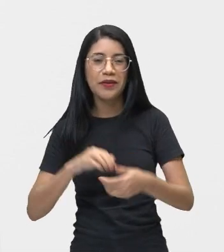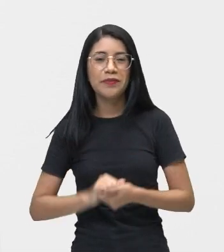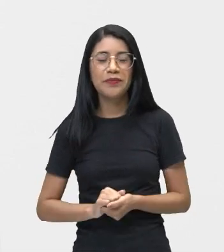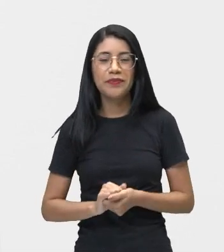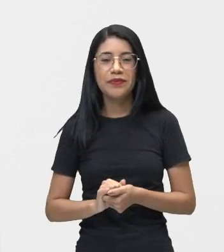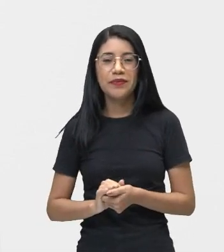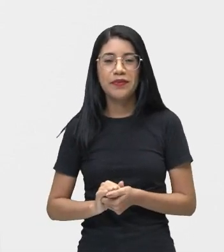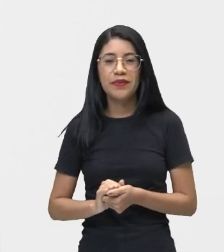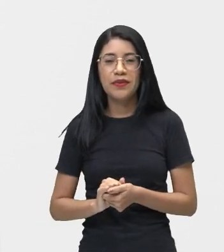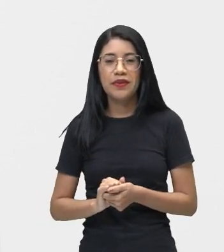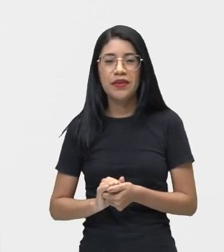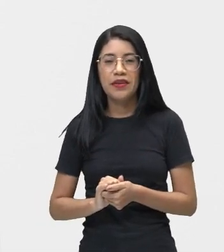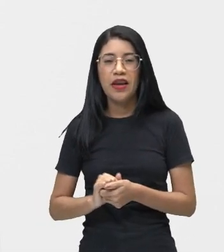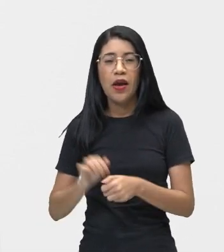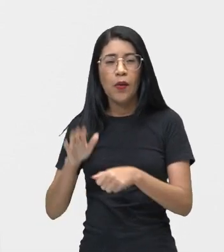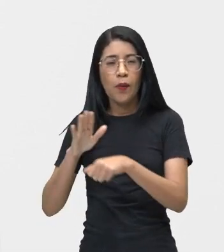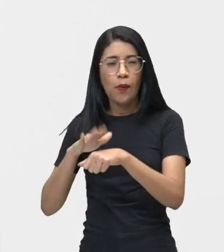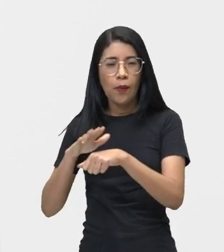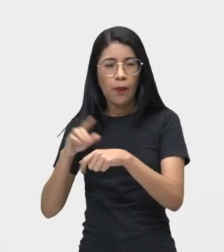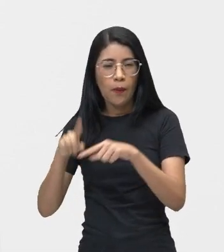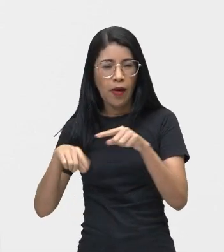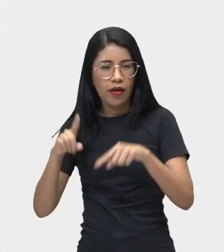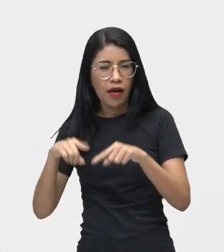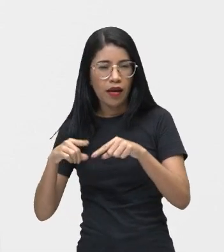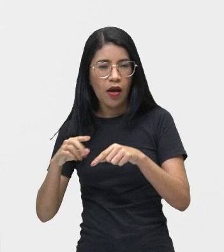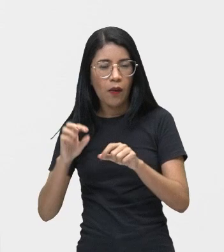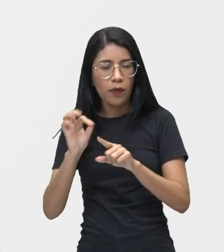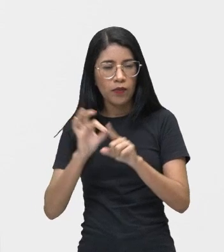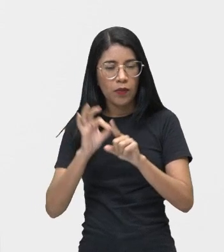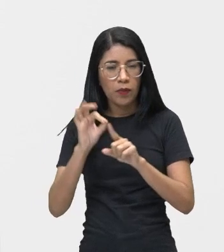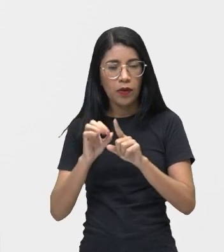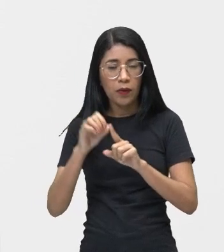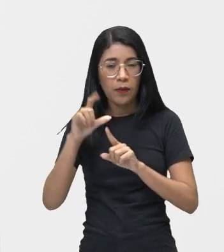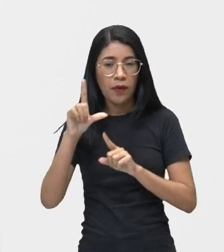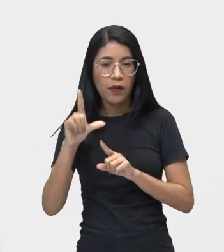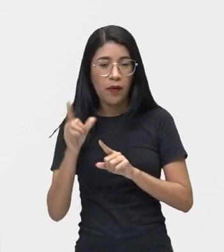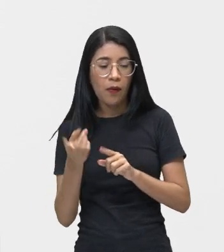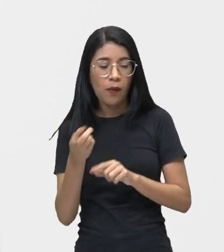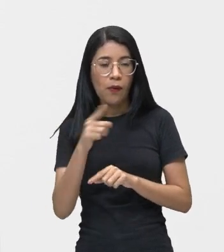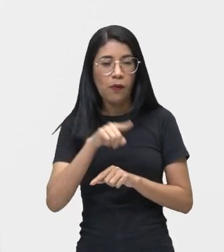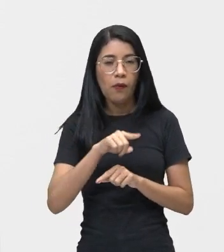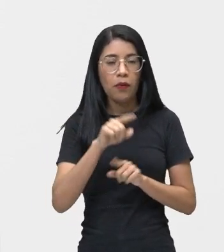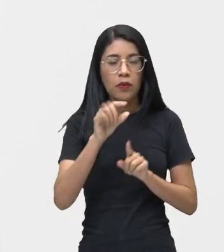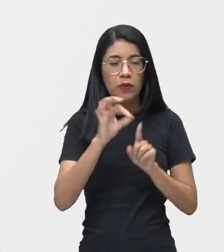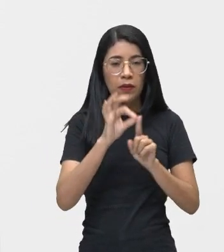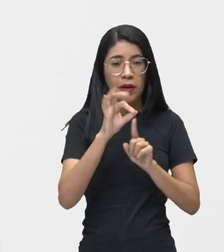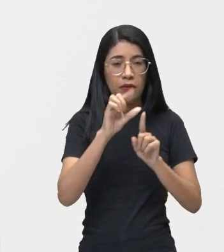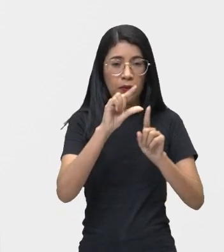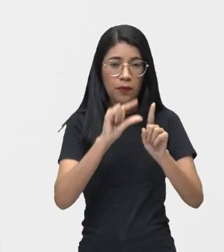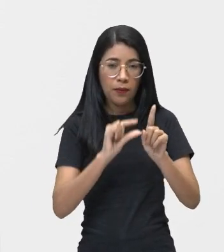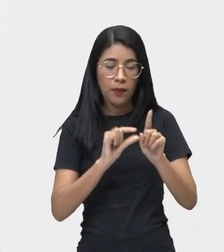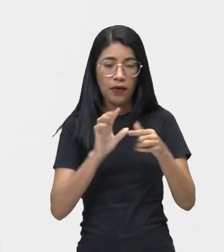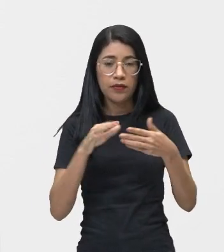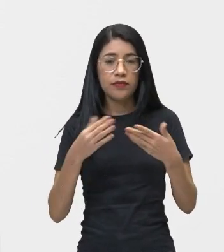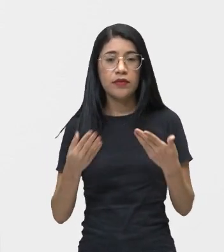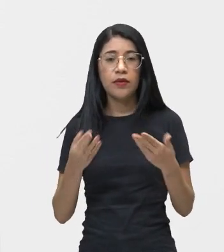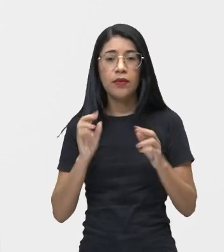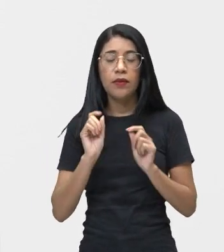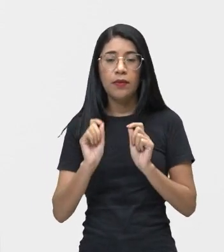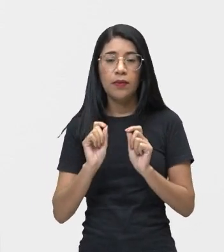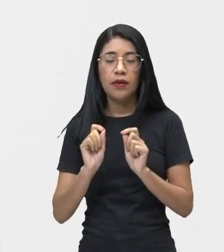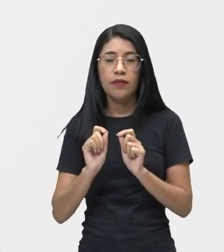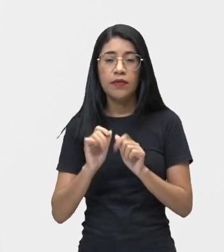um corpo com maior temperatura para outro de menor temperatura. Ou seja, é a